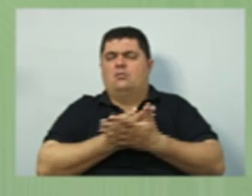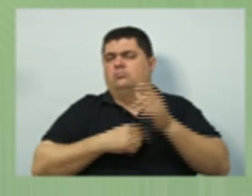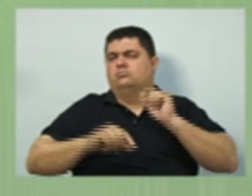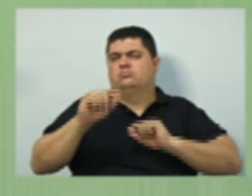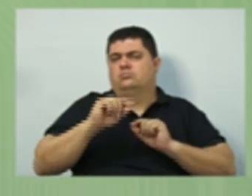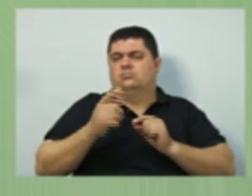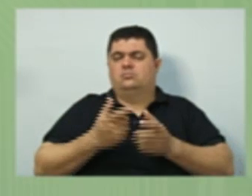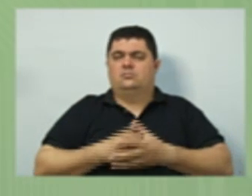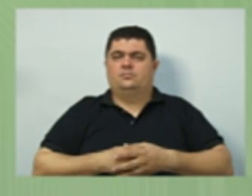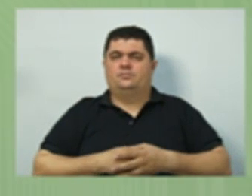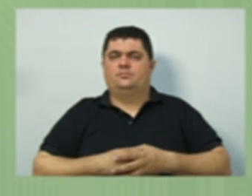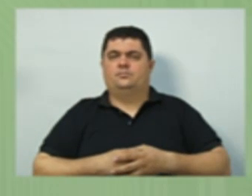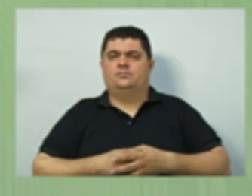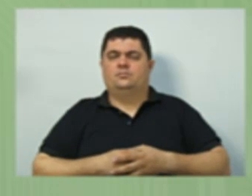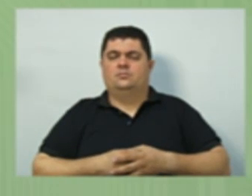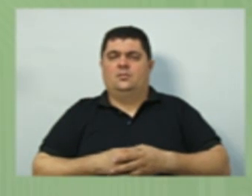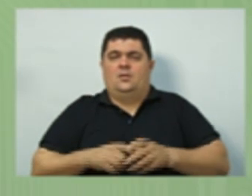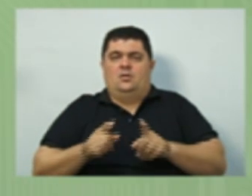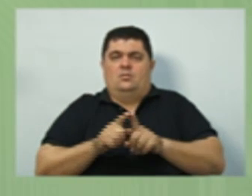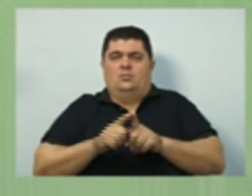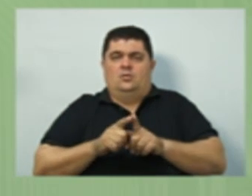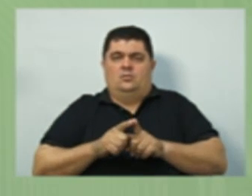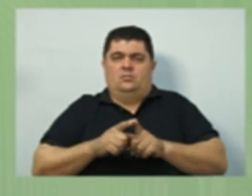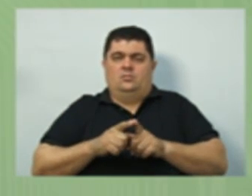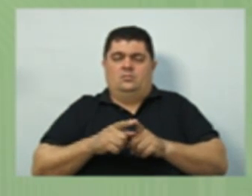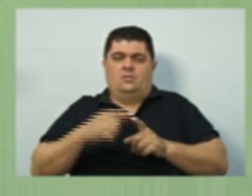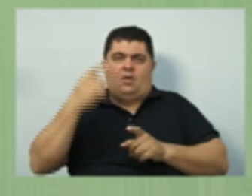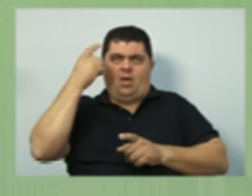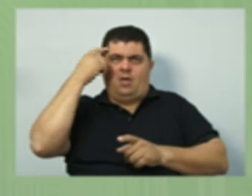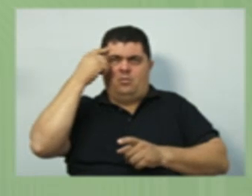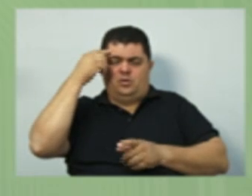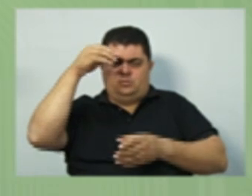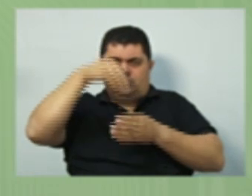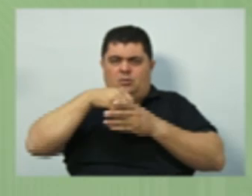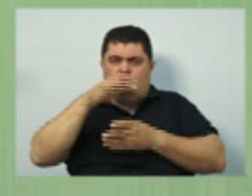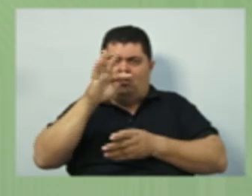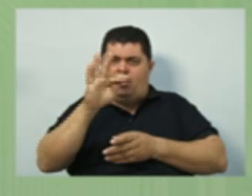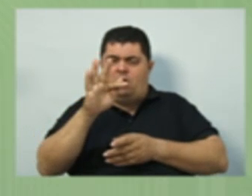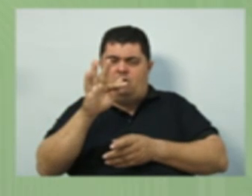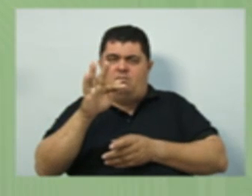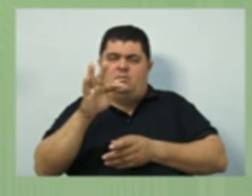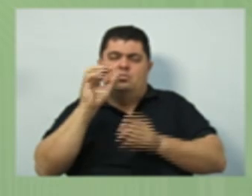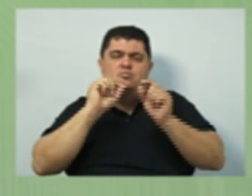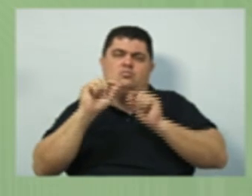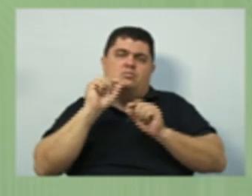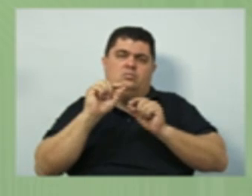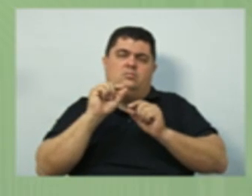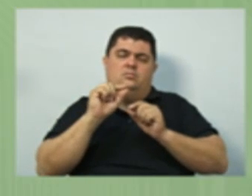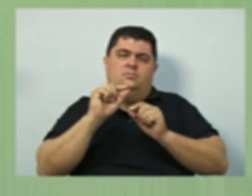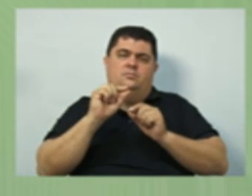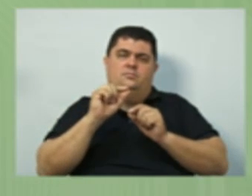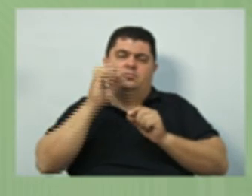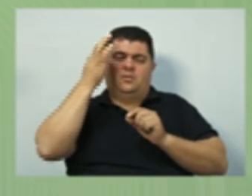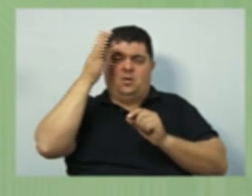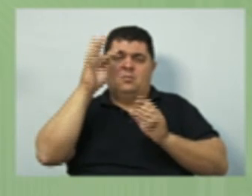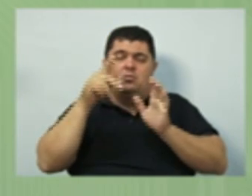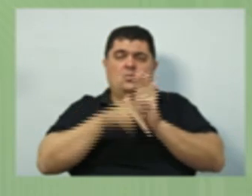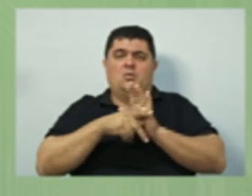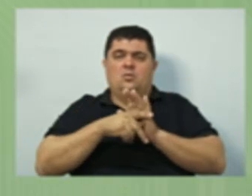E ainda a cabeça com F de filosofia. Aristóteles diz que existe uma